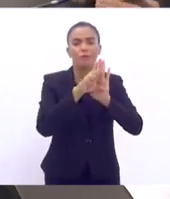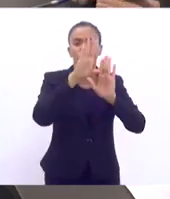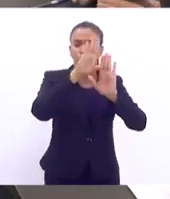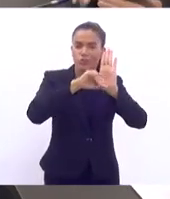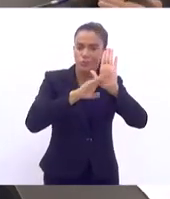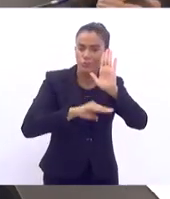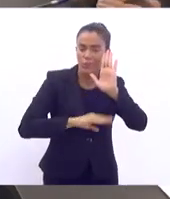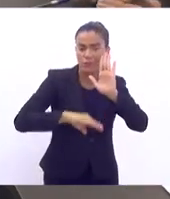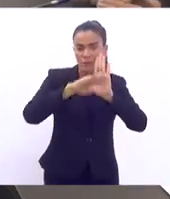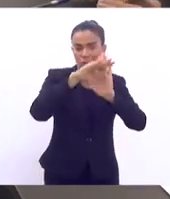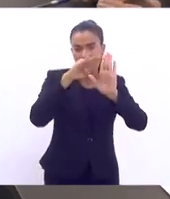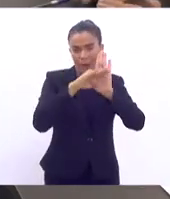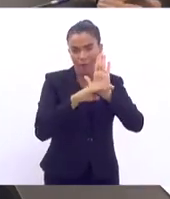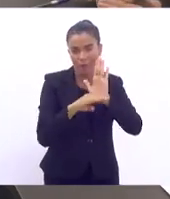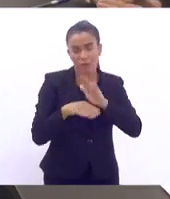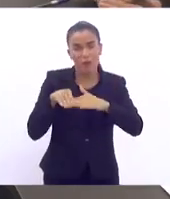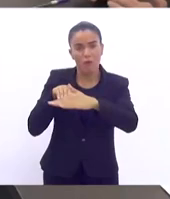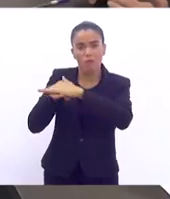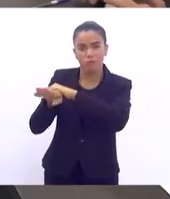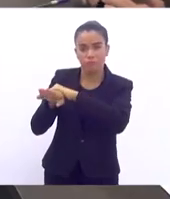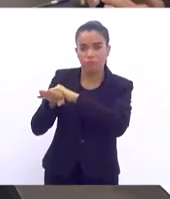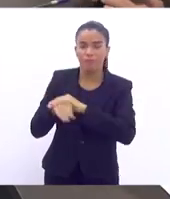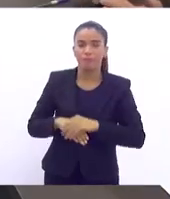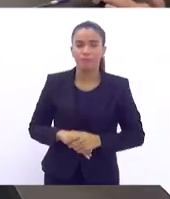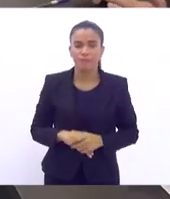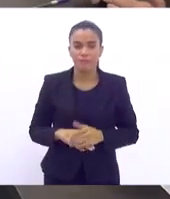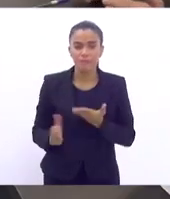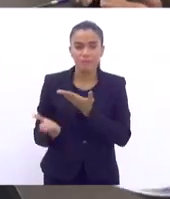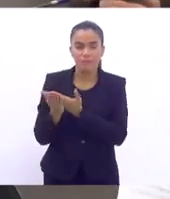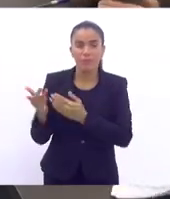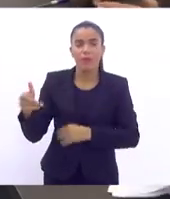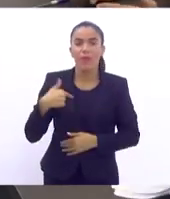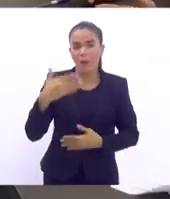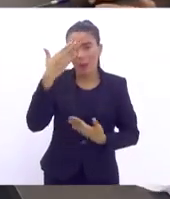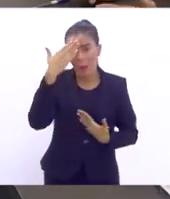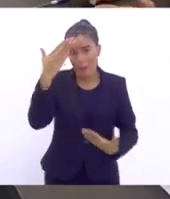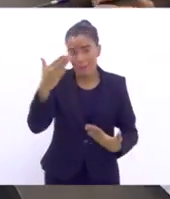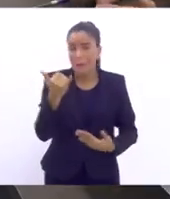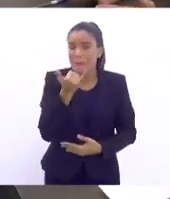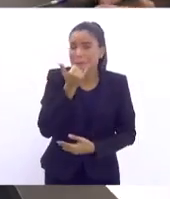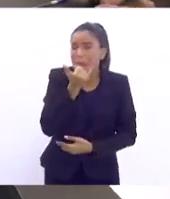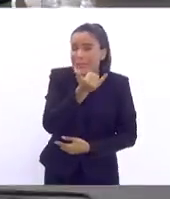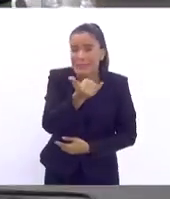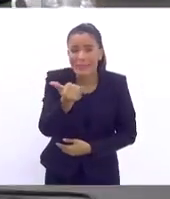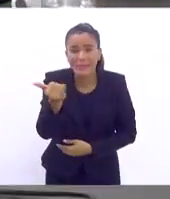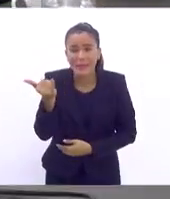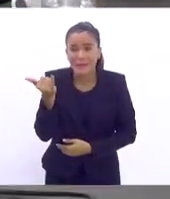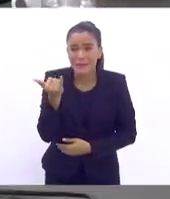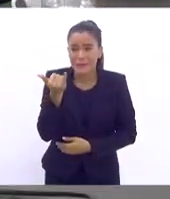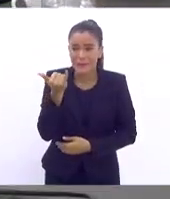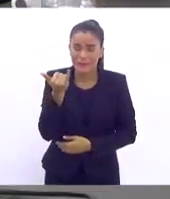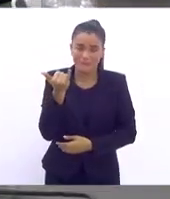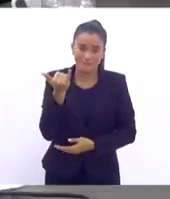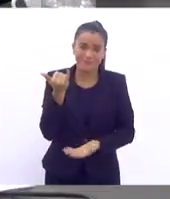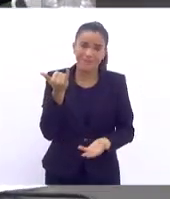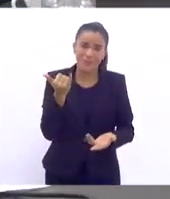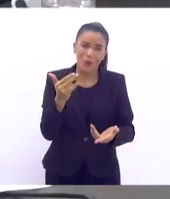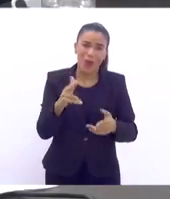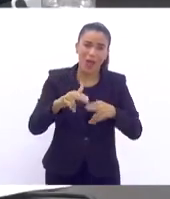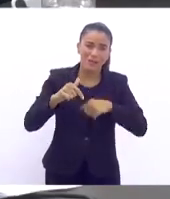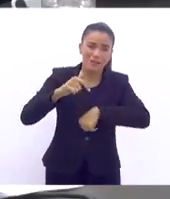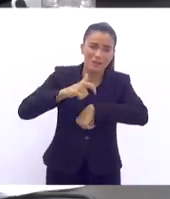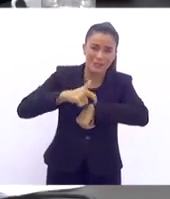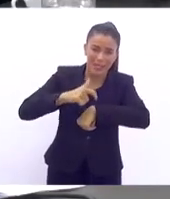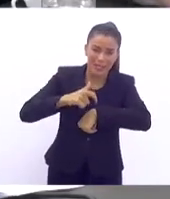pauta vão para arquivo parabenizo a todos os colegas peço perdão pelo pela exigibilidade do tempo